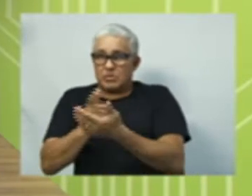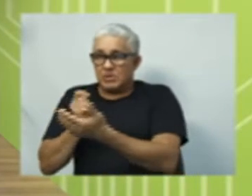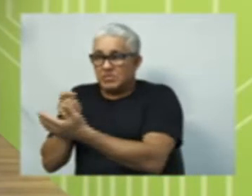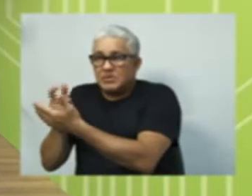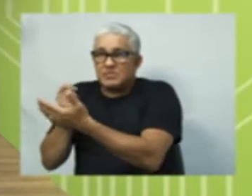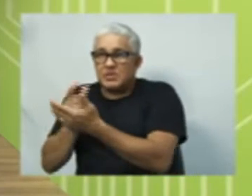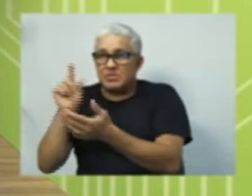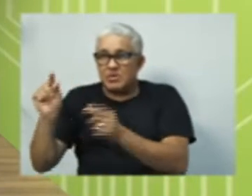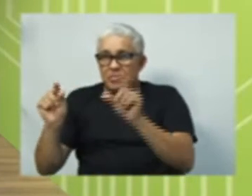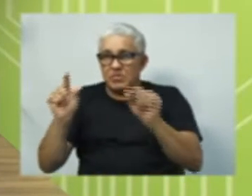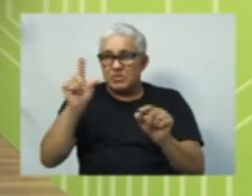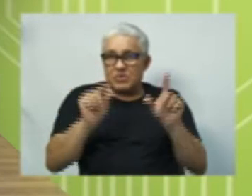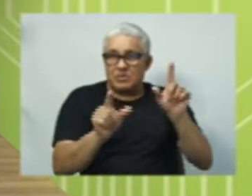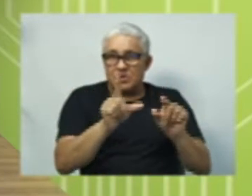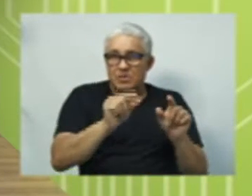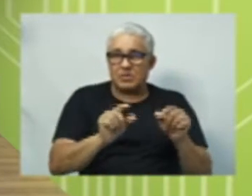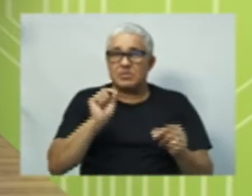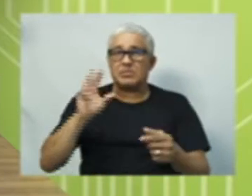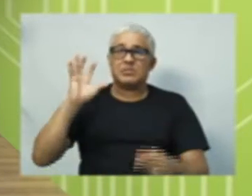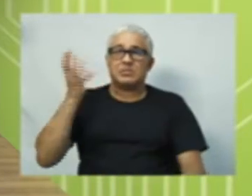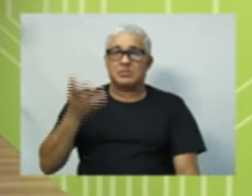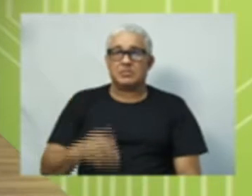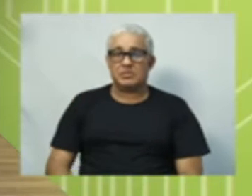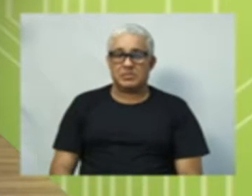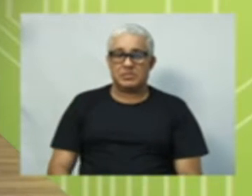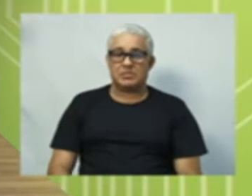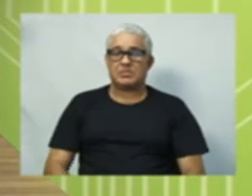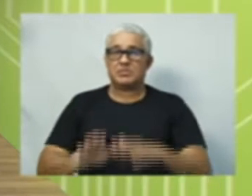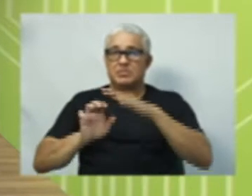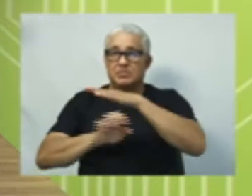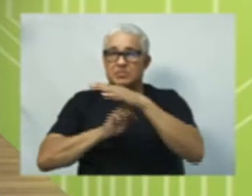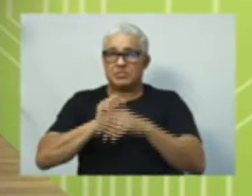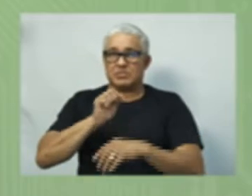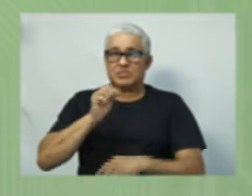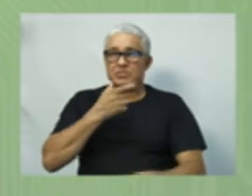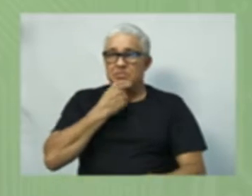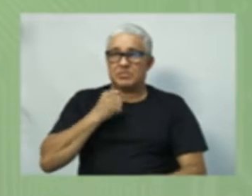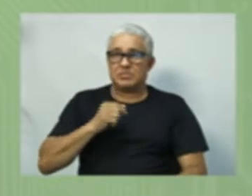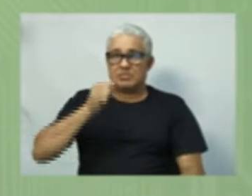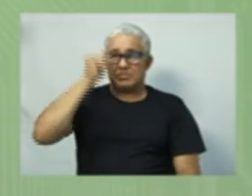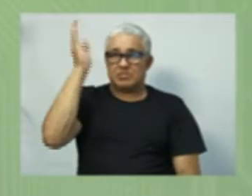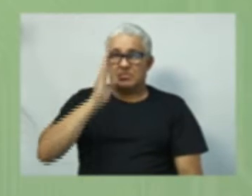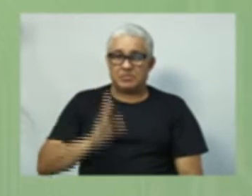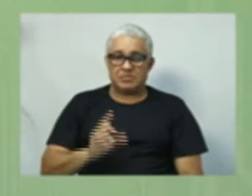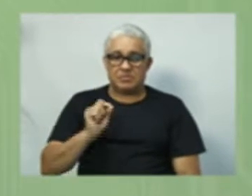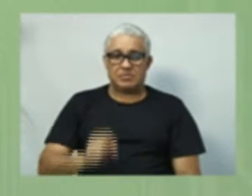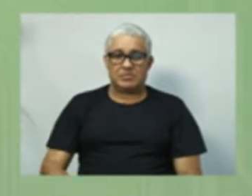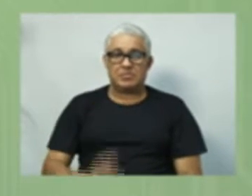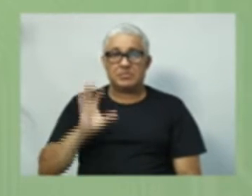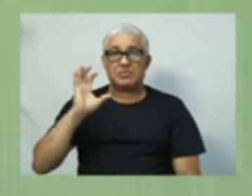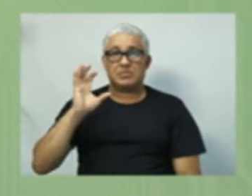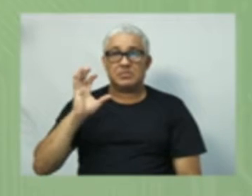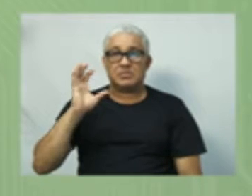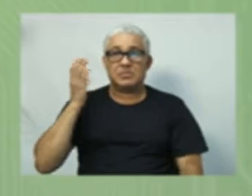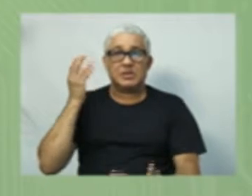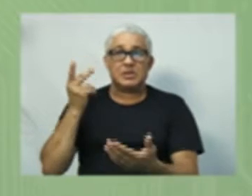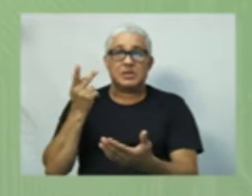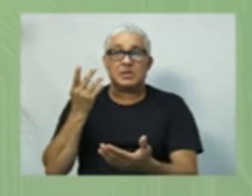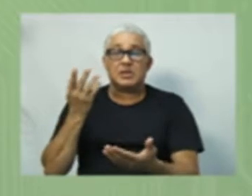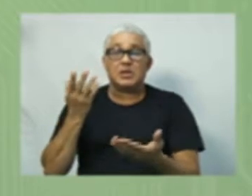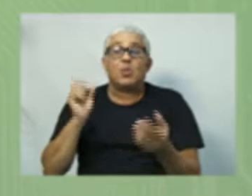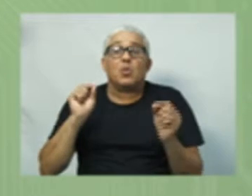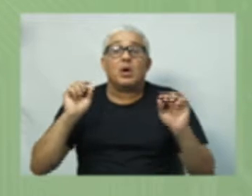revezando. Mas o que acontece com o empresariado nacional? Vamos voltar aqui para o nosso slide? Ele acaba fazendo o quê? Tendo uma